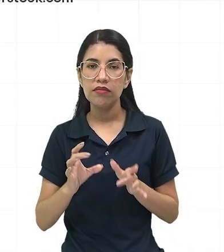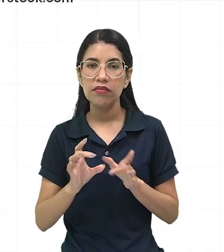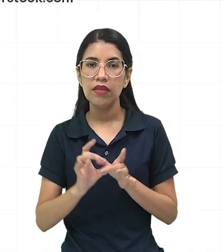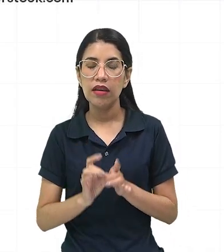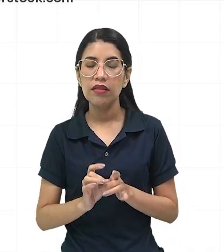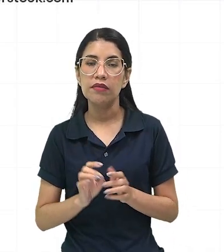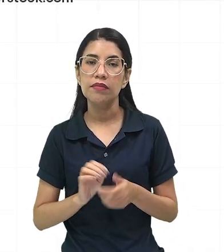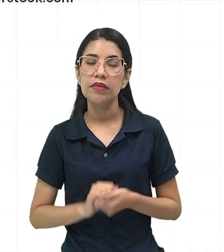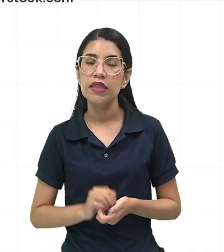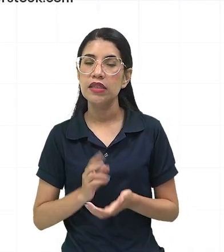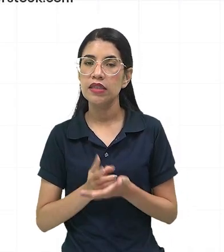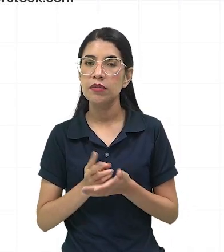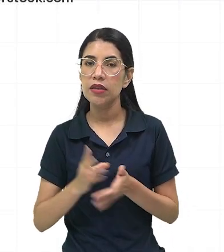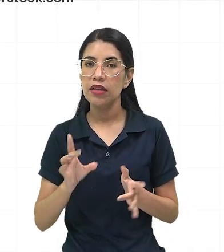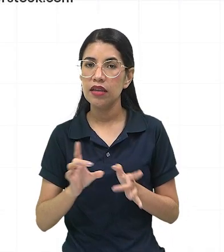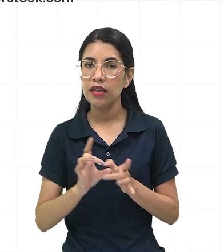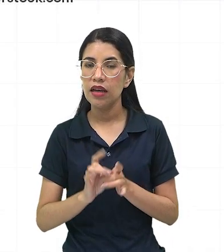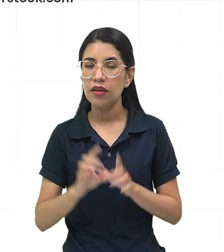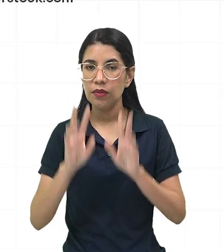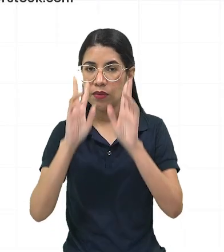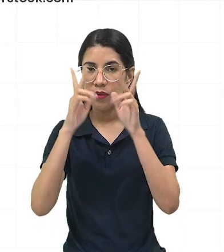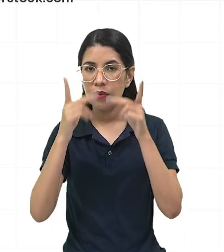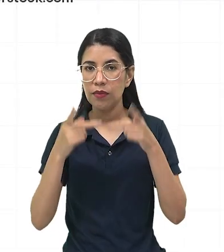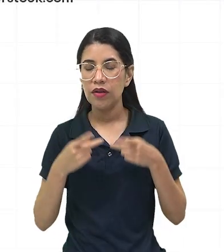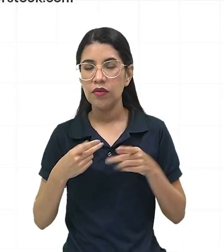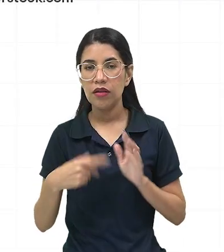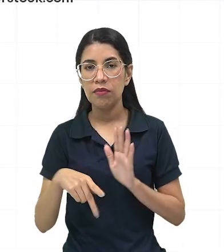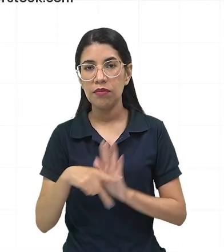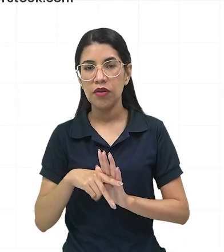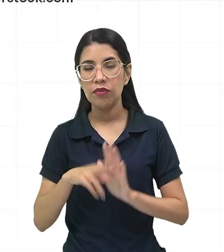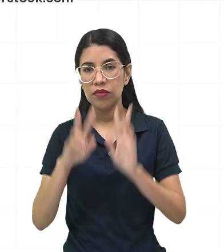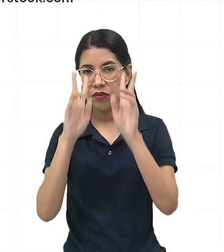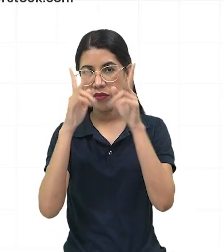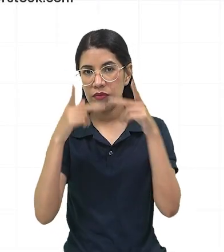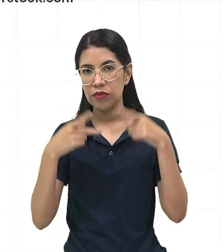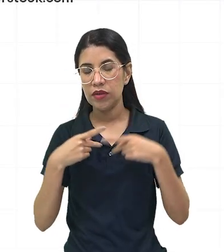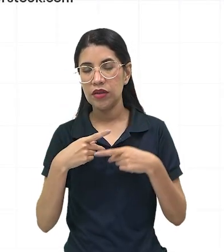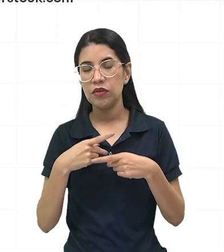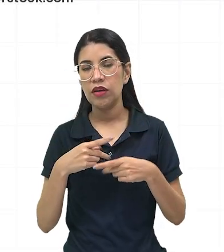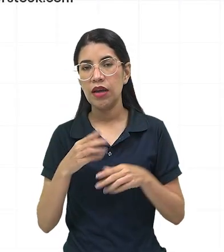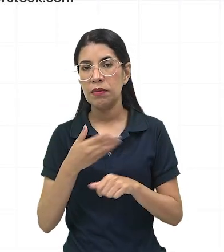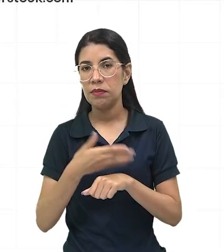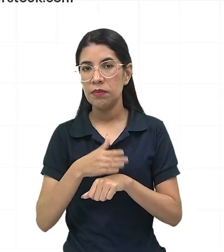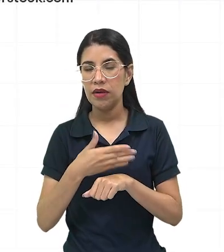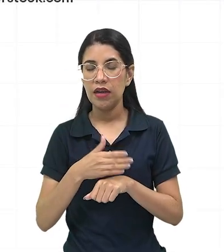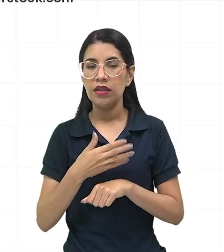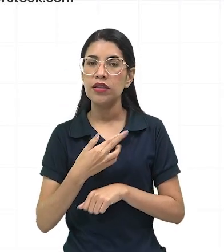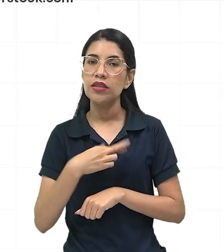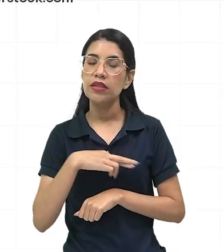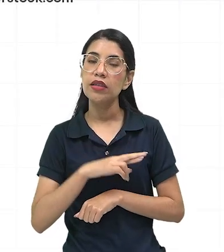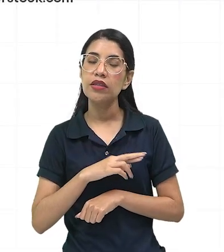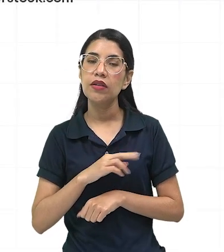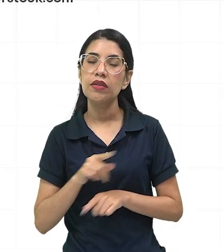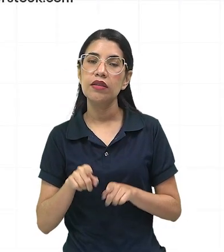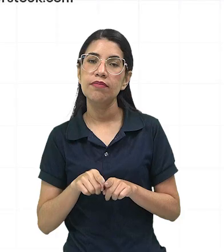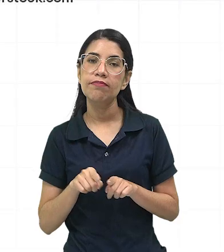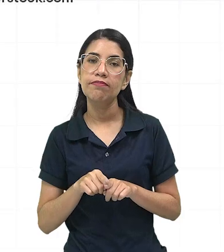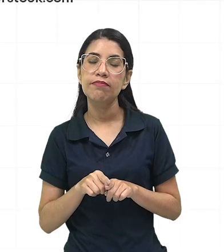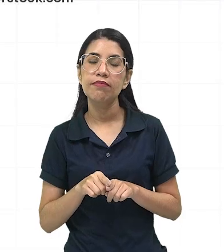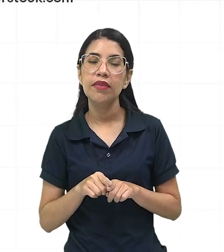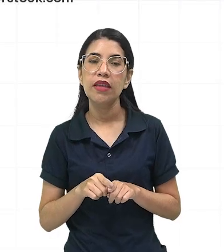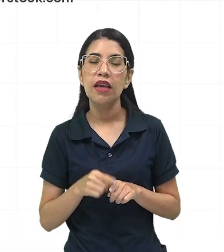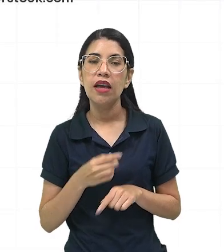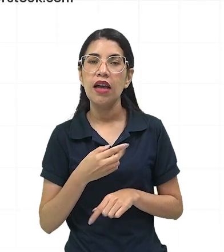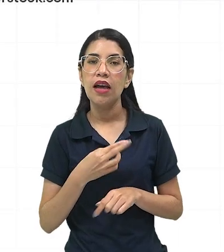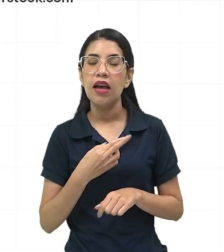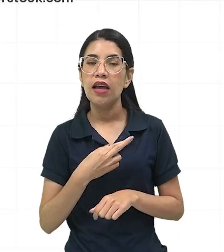ser humano, podemos dizer que está praticamente inerente à humanidade, né? Nós podemos também dizer que a